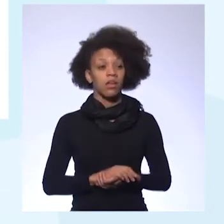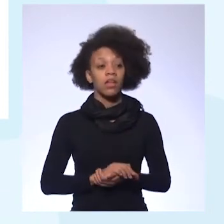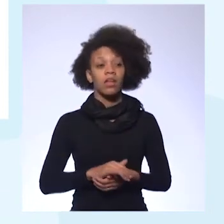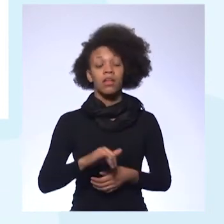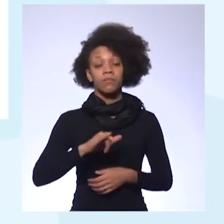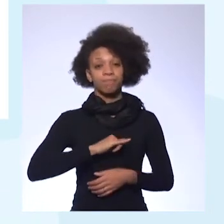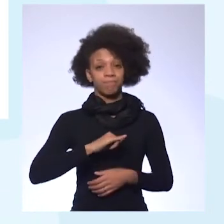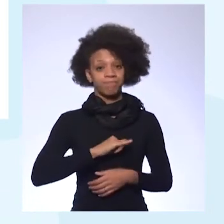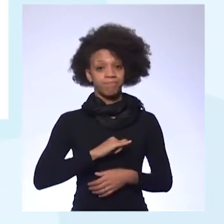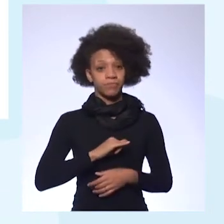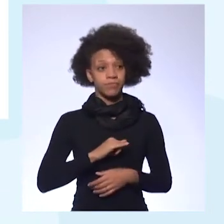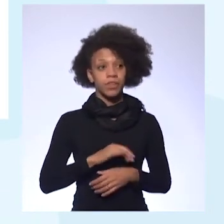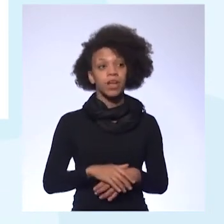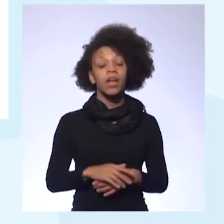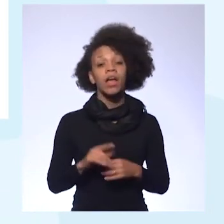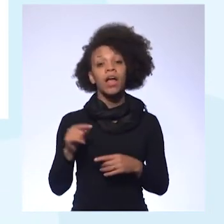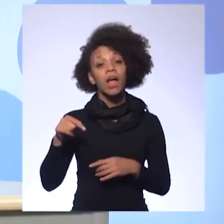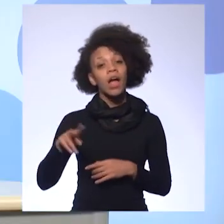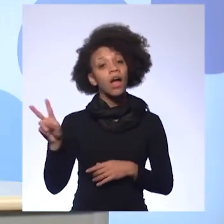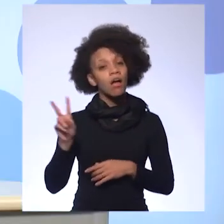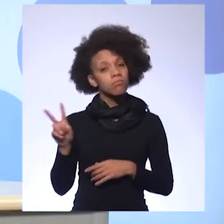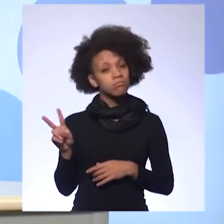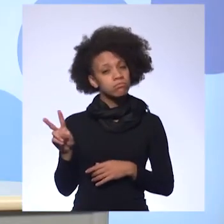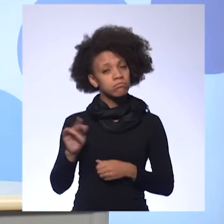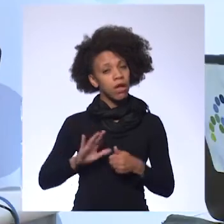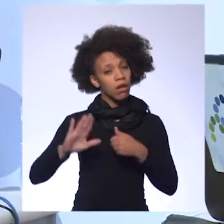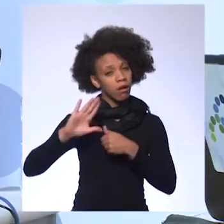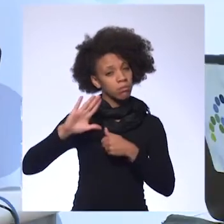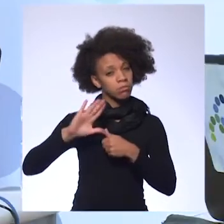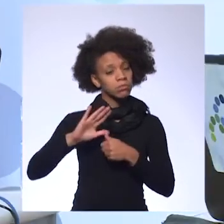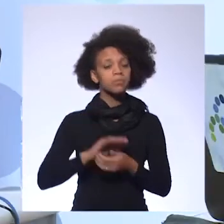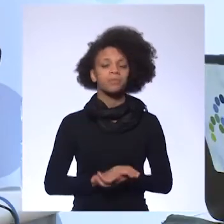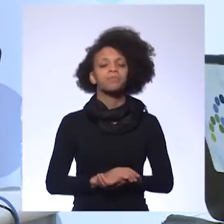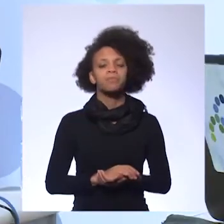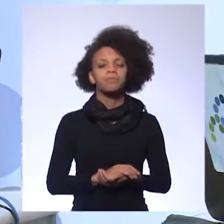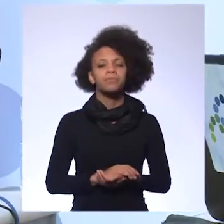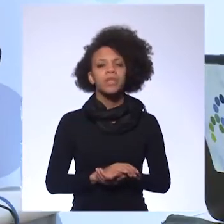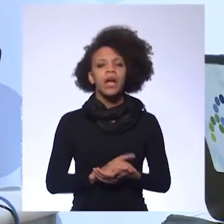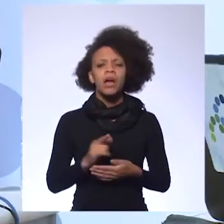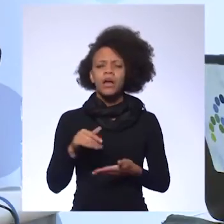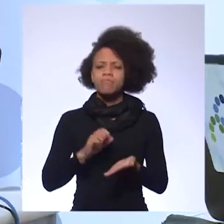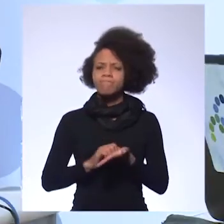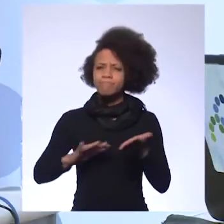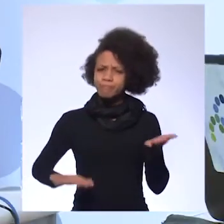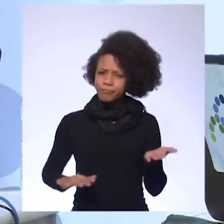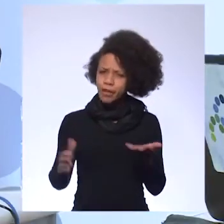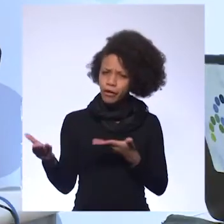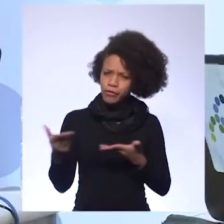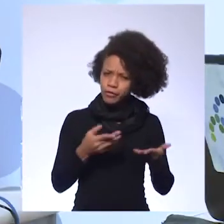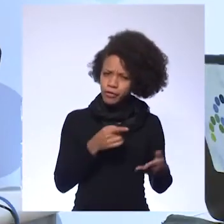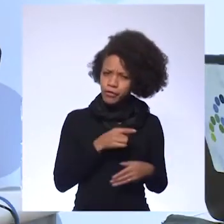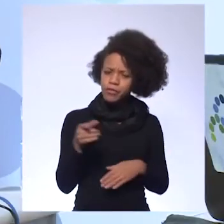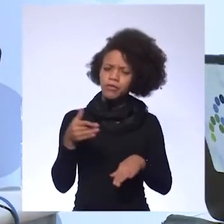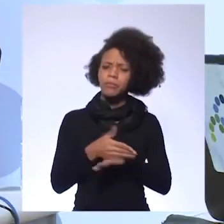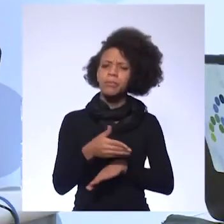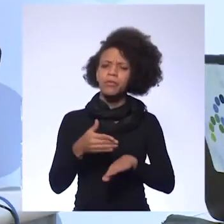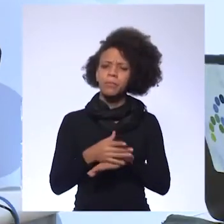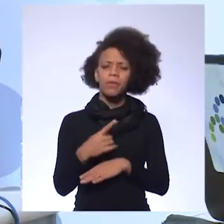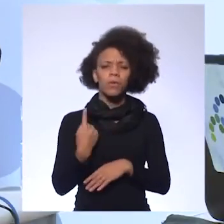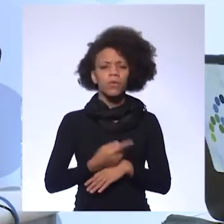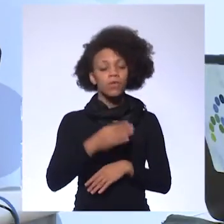Venezuela. E agora nós temos uma atividade, professora? Isso mesmo. E a gente convida vocês, estudantes, a participarem aqui